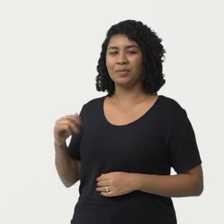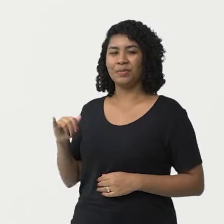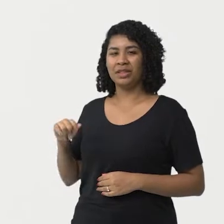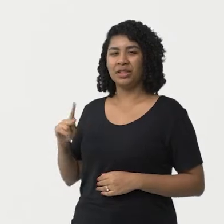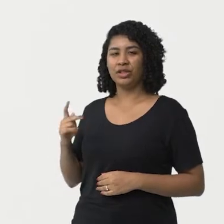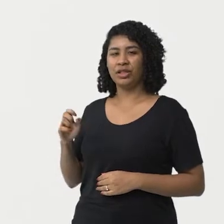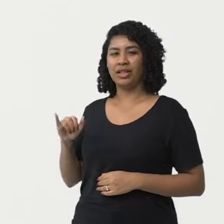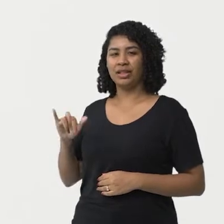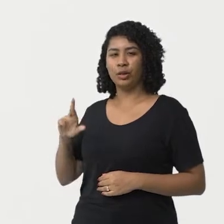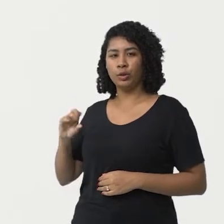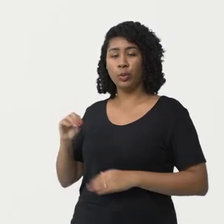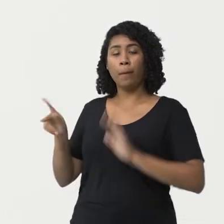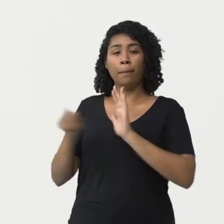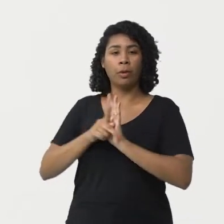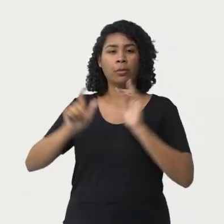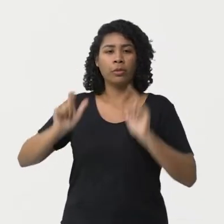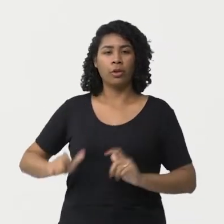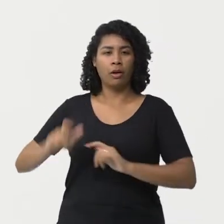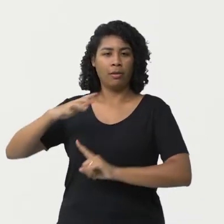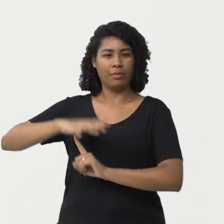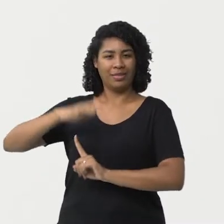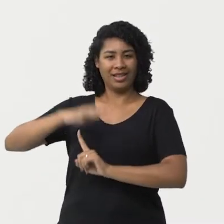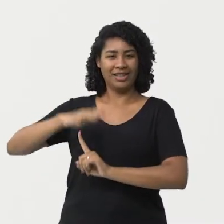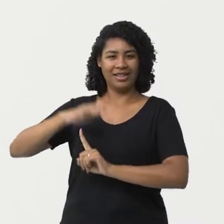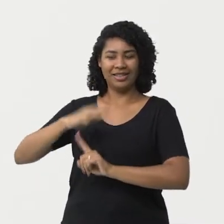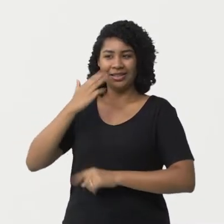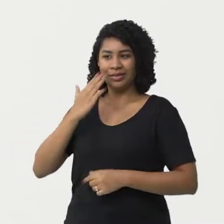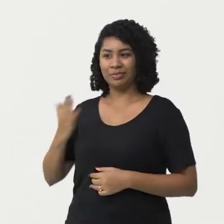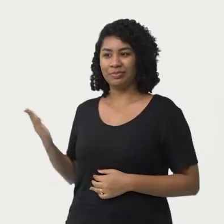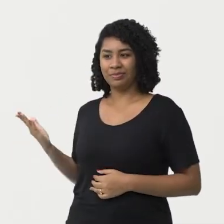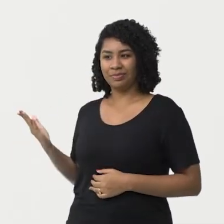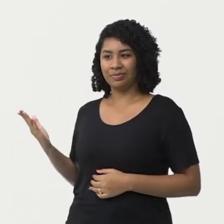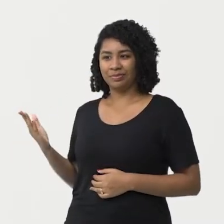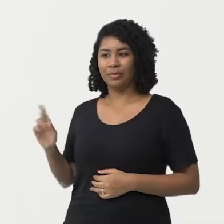do Paraná. O pinheiro do Paraná tem um nome científico de